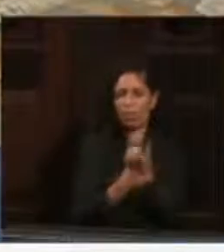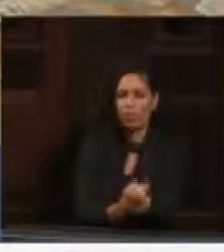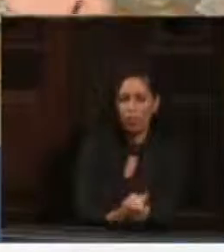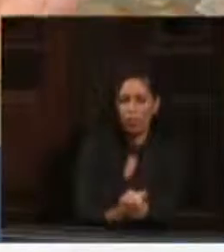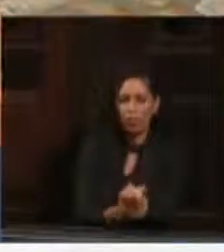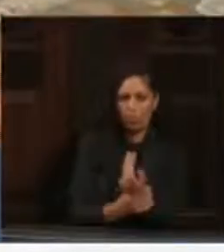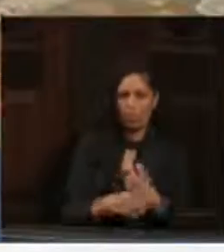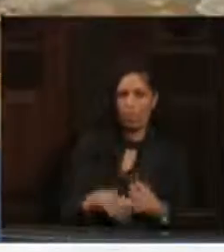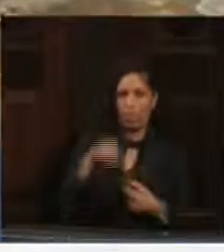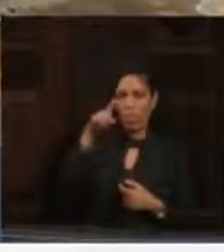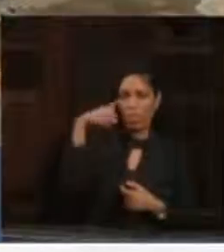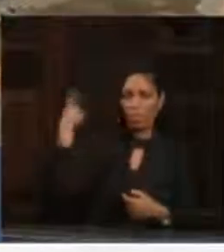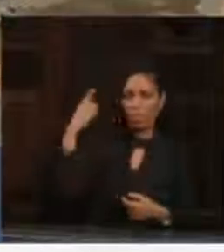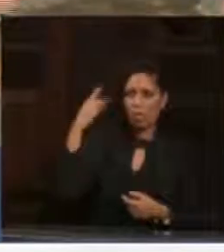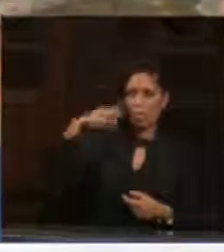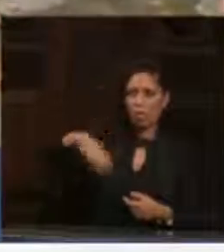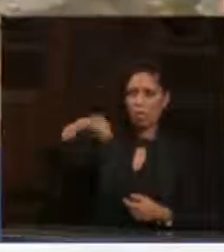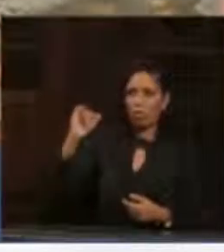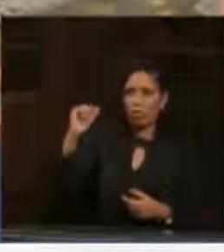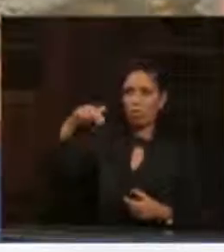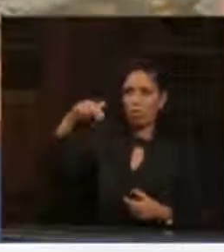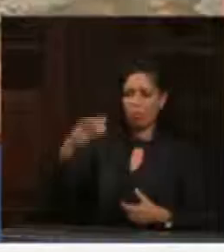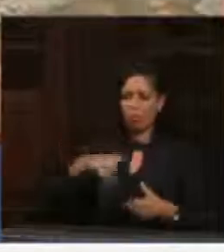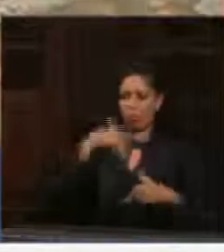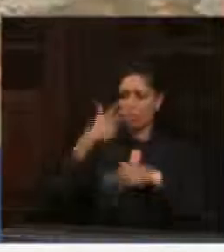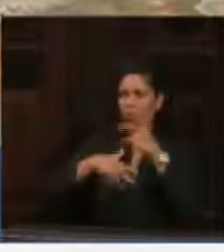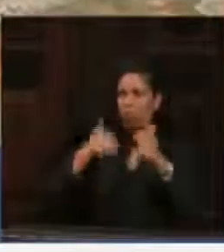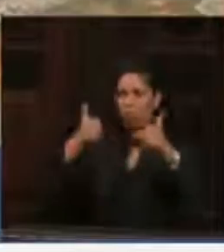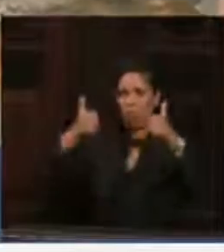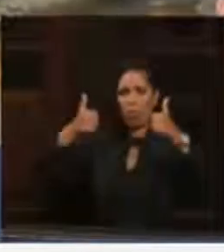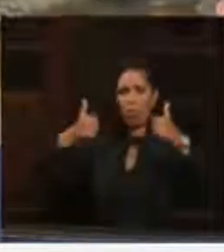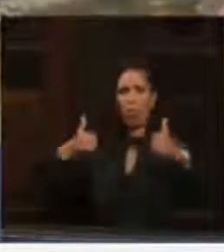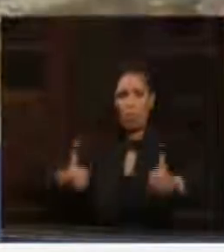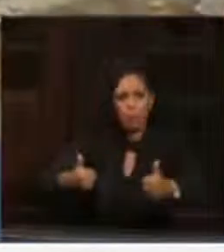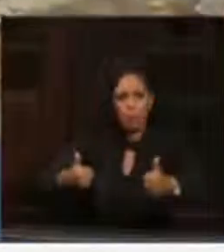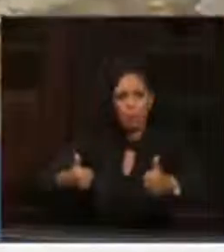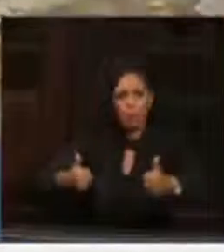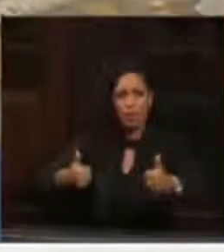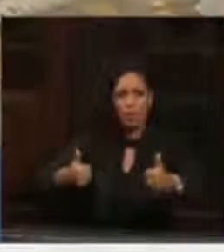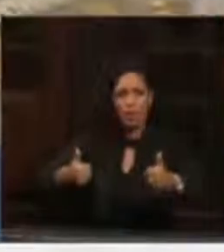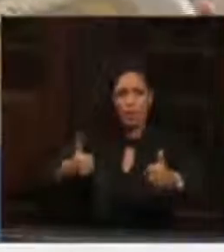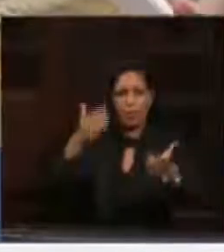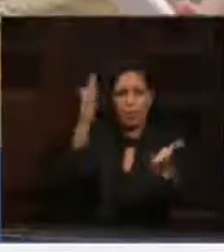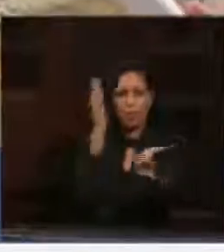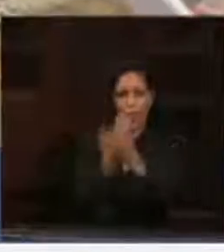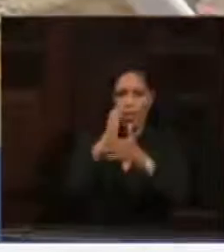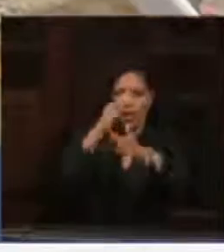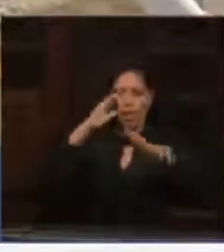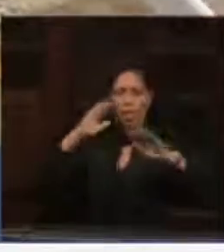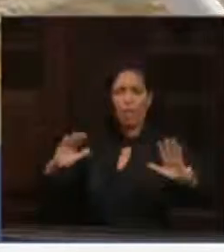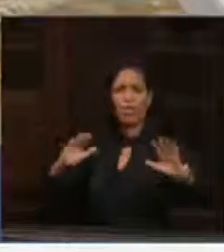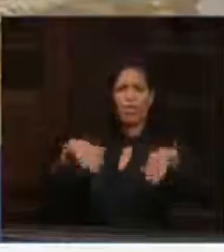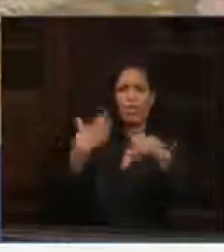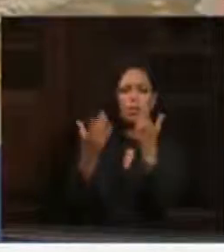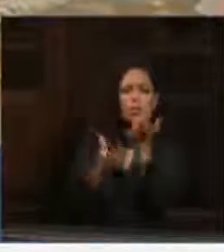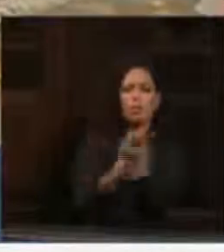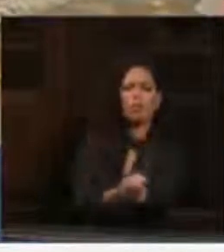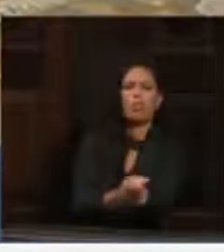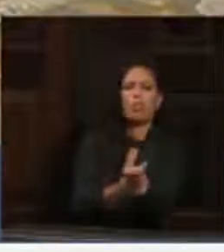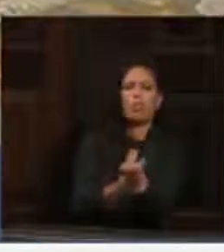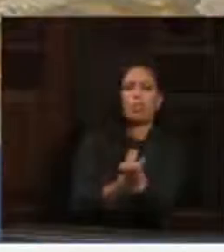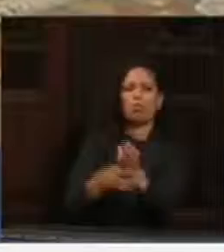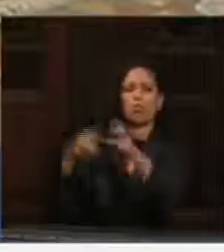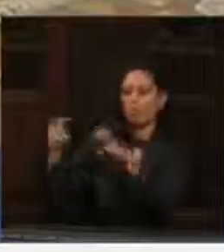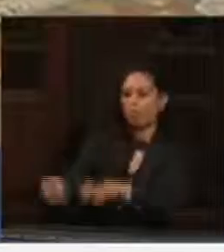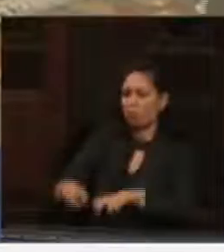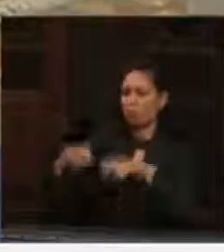nobre deputado Carlos Mink falava muito bem, extingue a Secretaria de Segurança Pública. Ou seja,